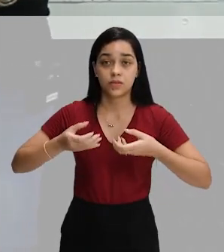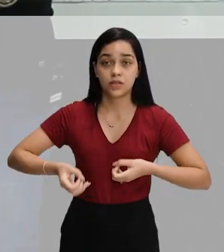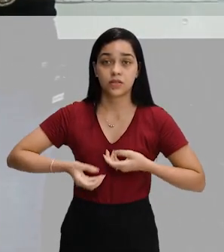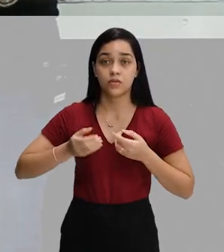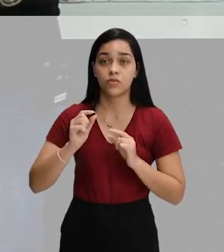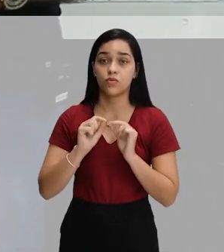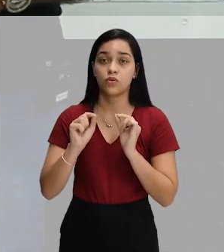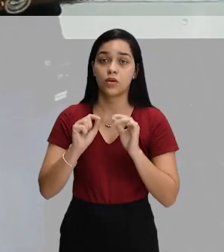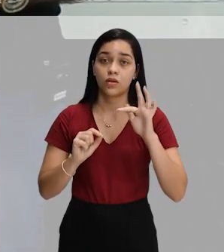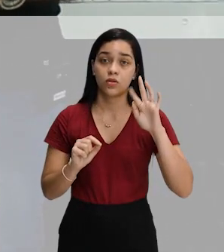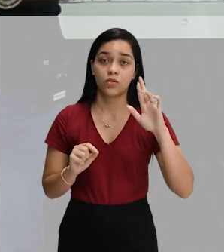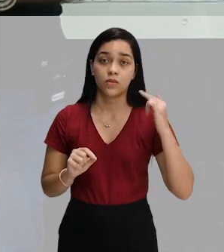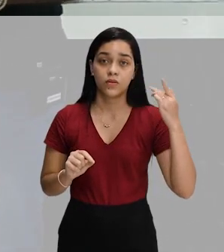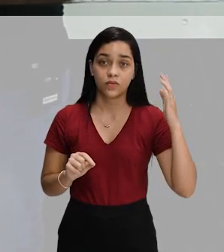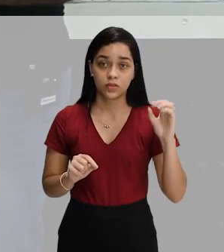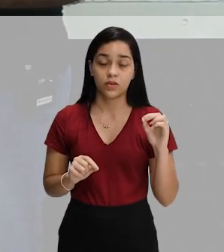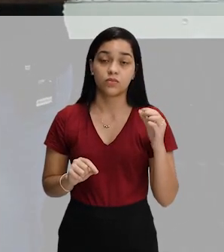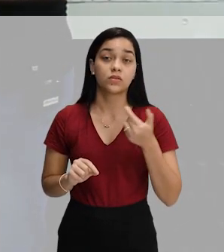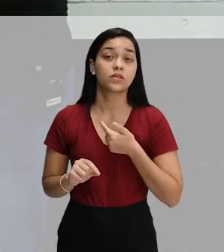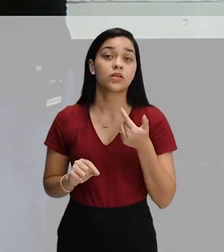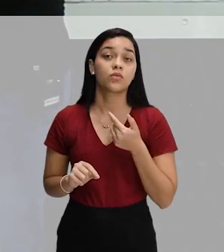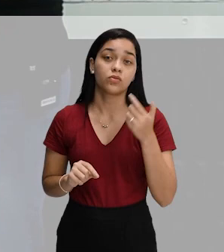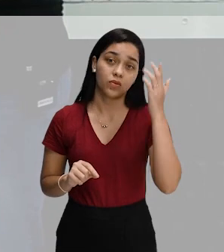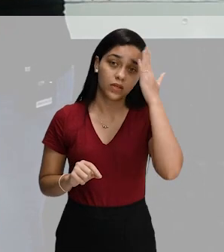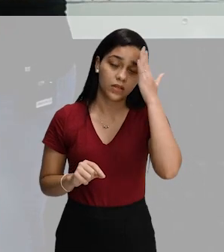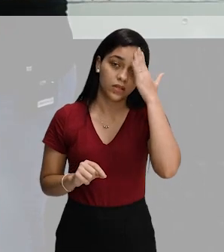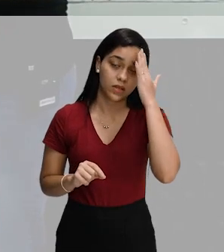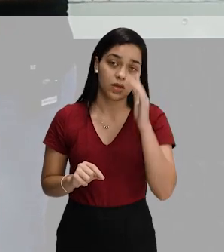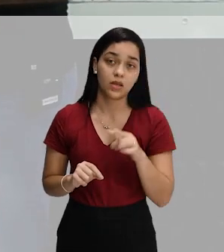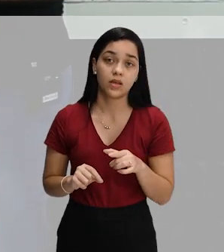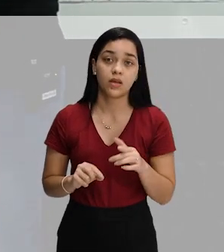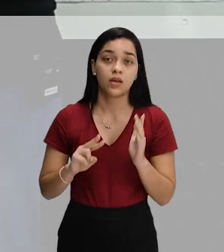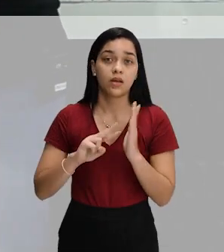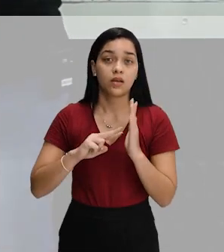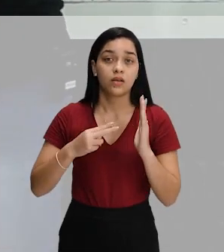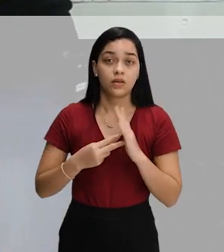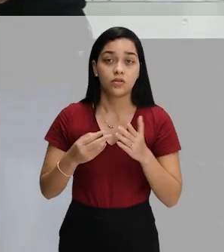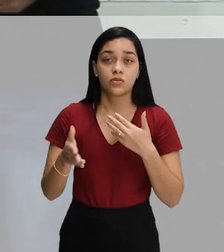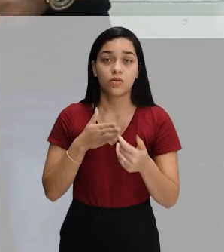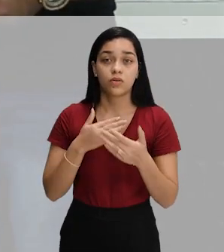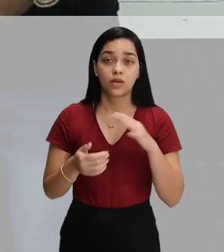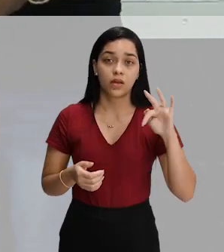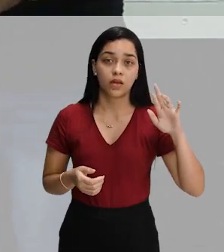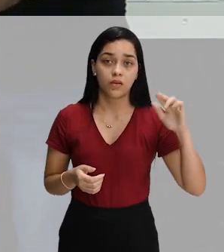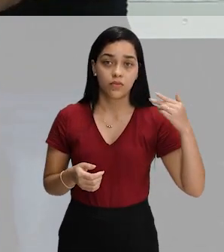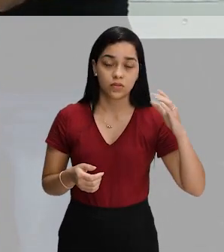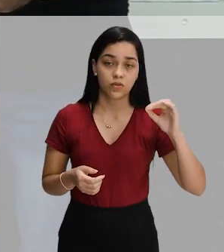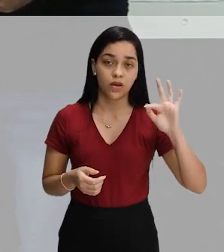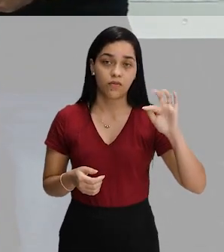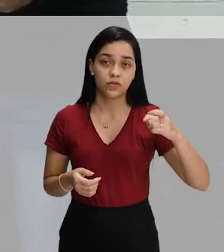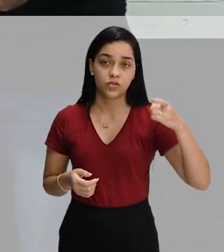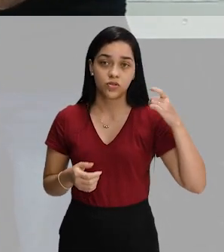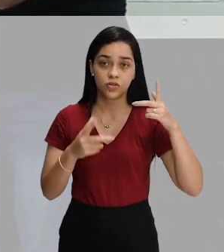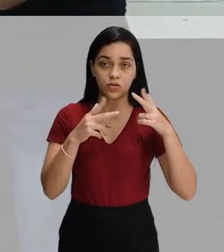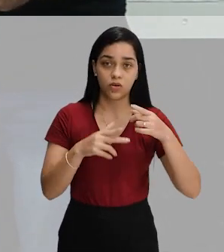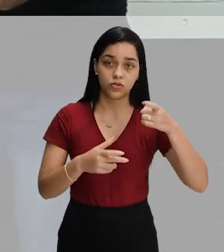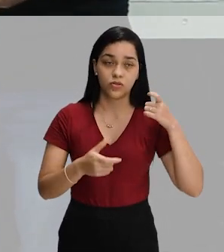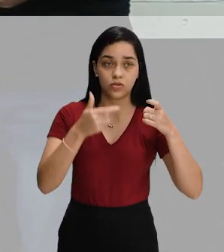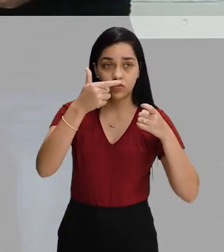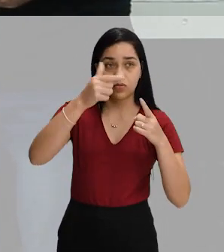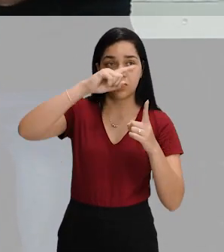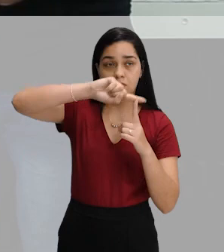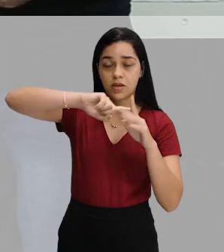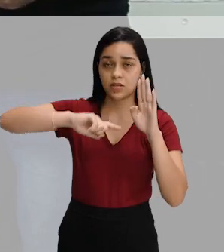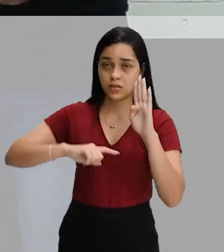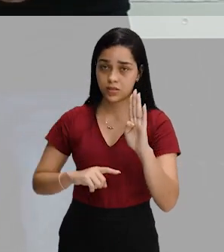seja, numa função. Segundo, entender a definição, que qualquer função f de x igual a x ao quadrado mais bx mais